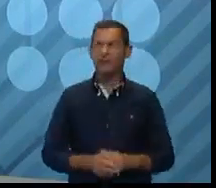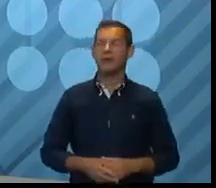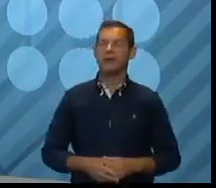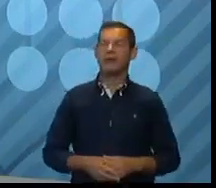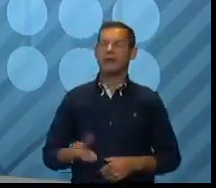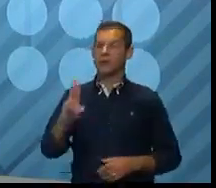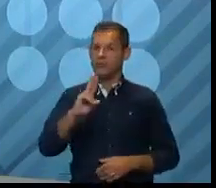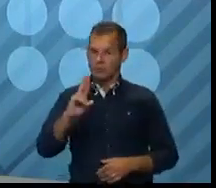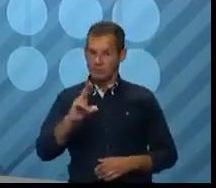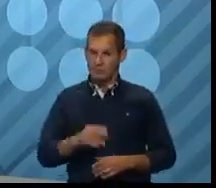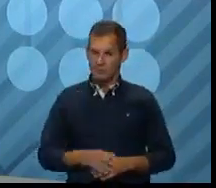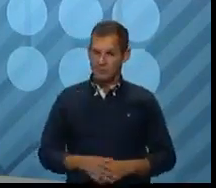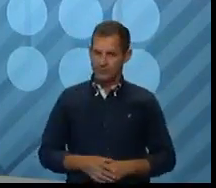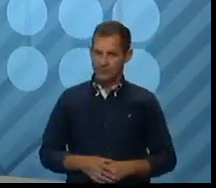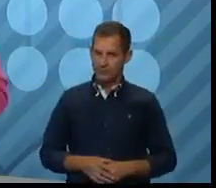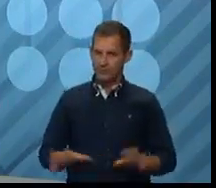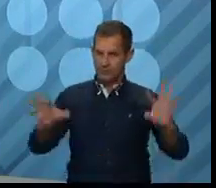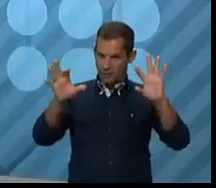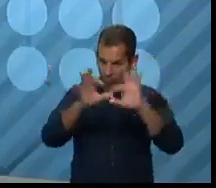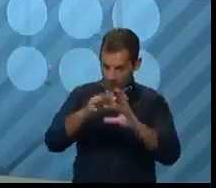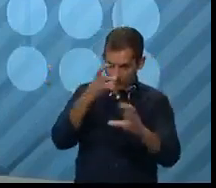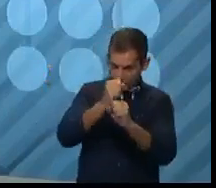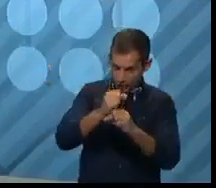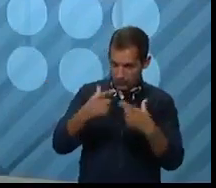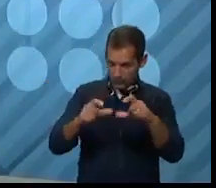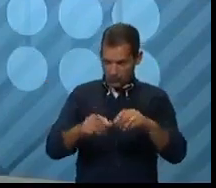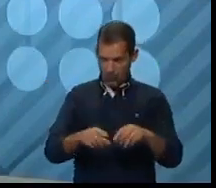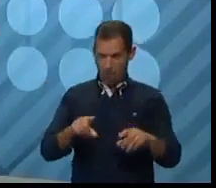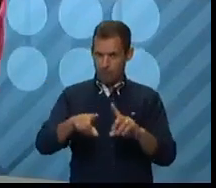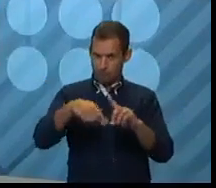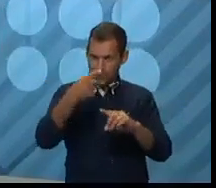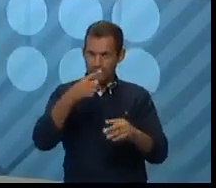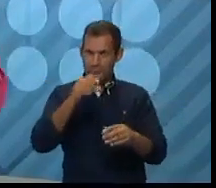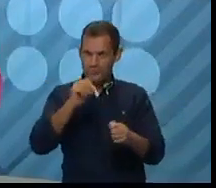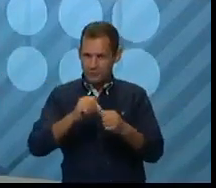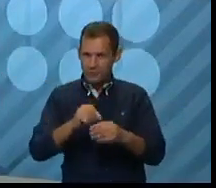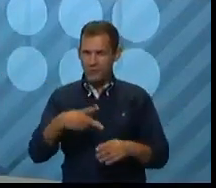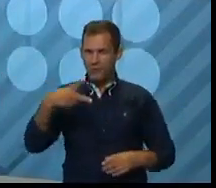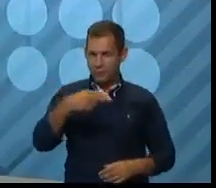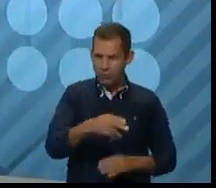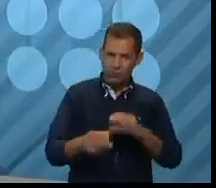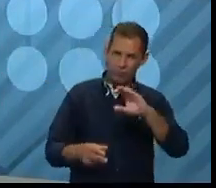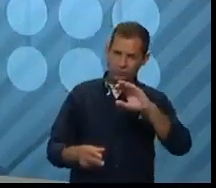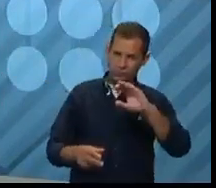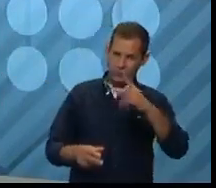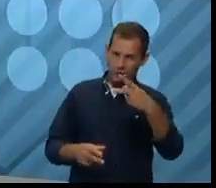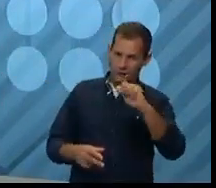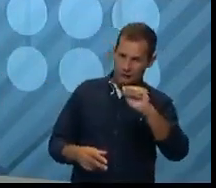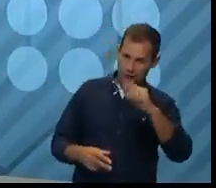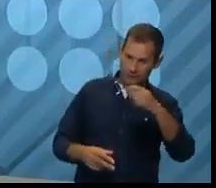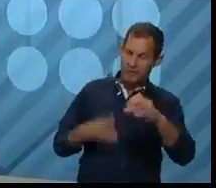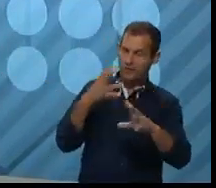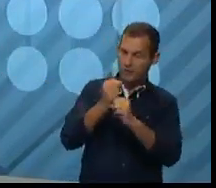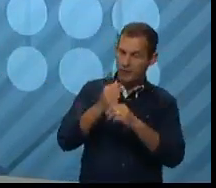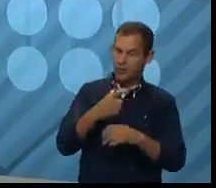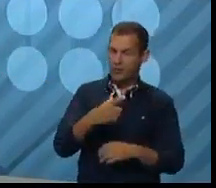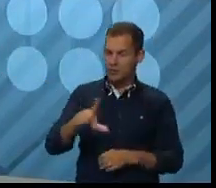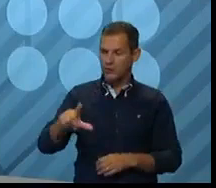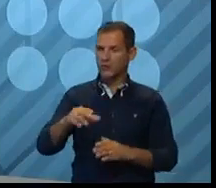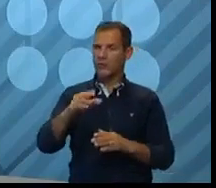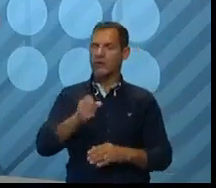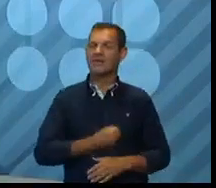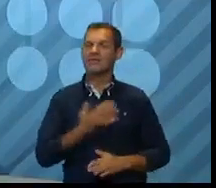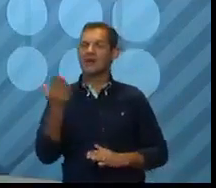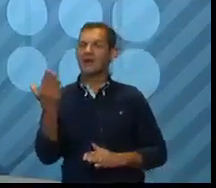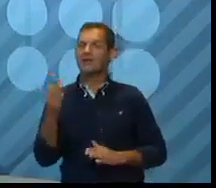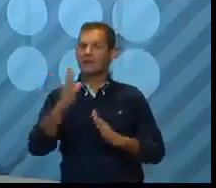exata, utilizando as integrais para calcular a área. E depois fizemos um corte na chapa e calculamos novamente qual é essa quantidade de